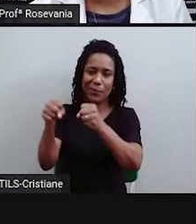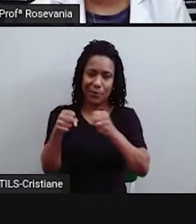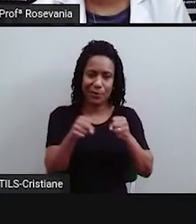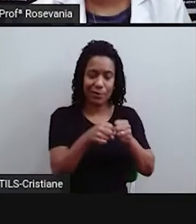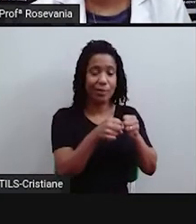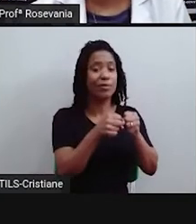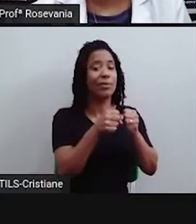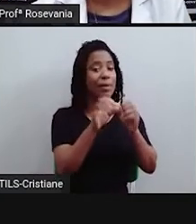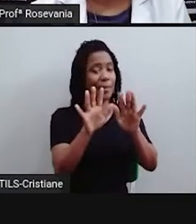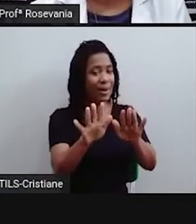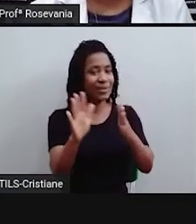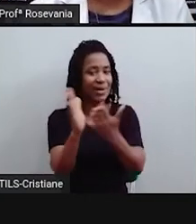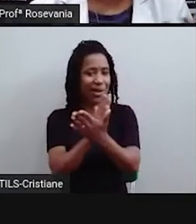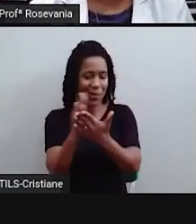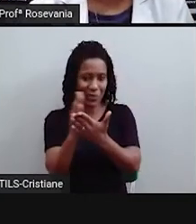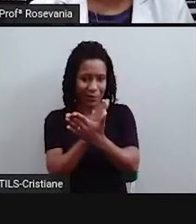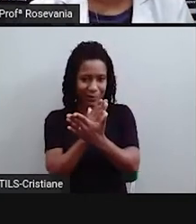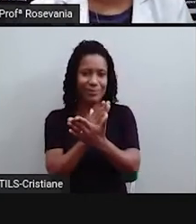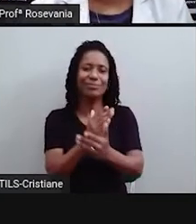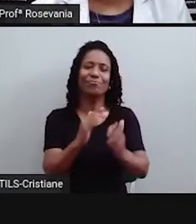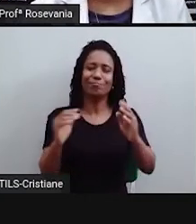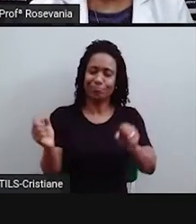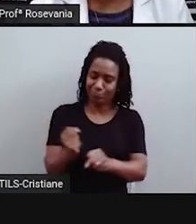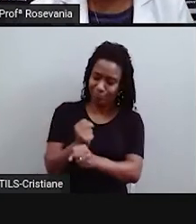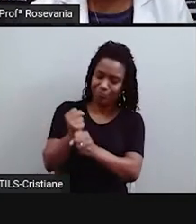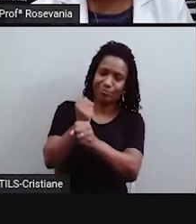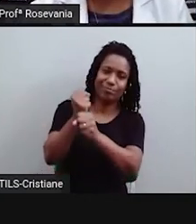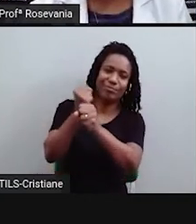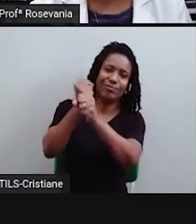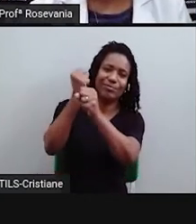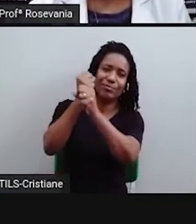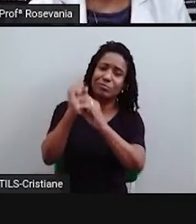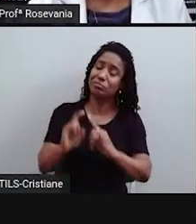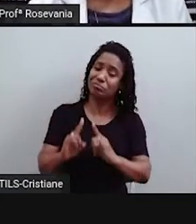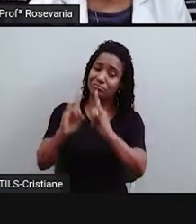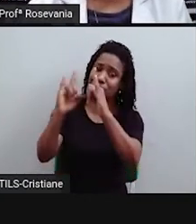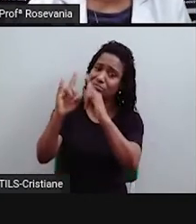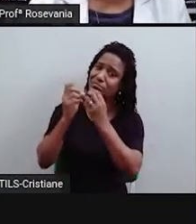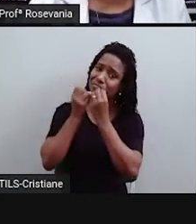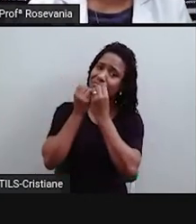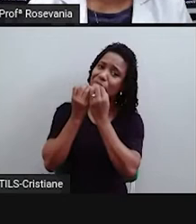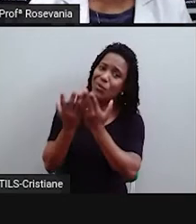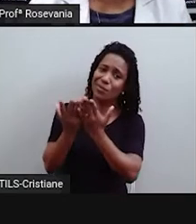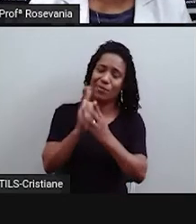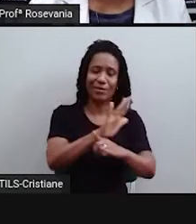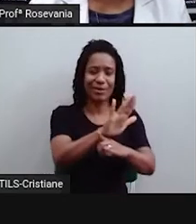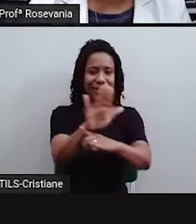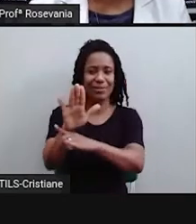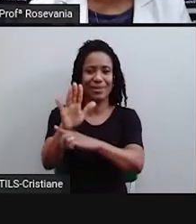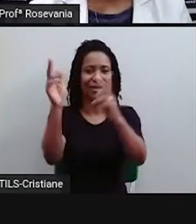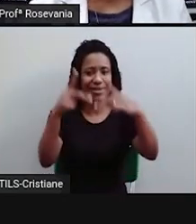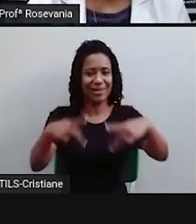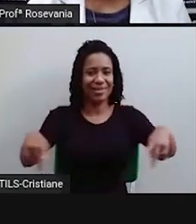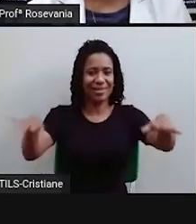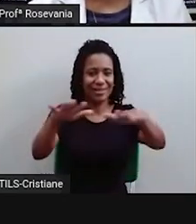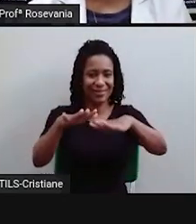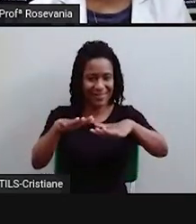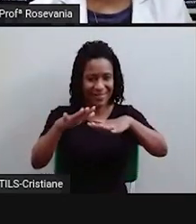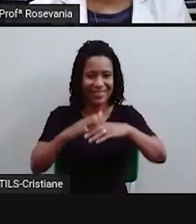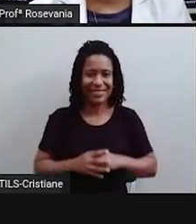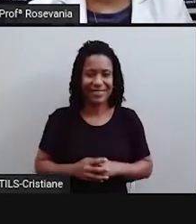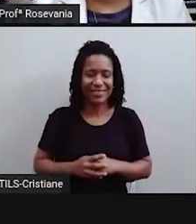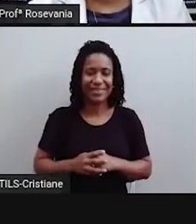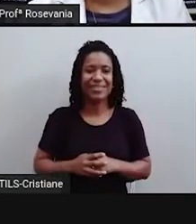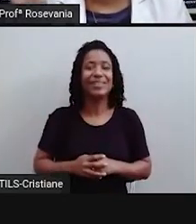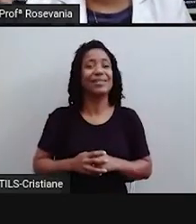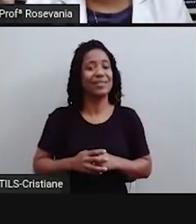beneficiam bastante a população, né, de modo geral. Então, bora ver como é que a gente pode se orientar nisso, até porque,